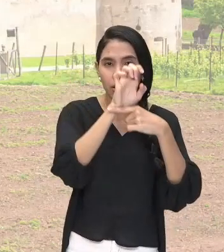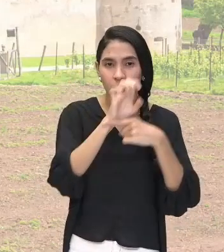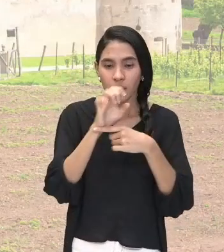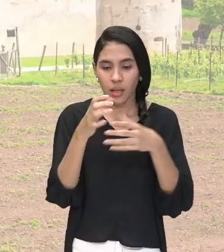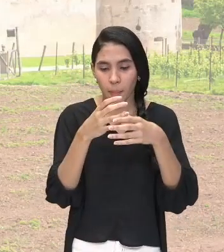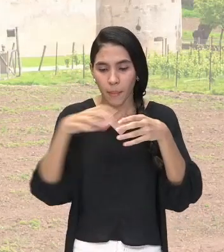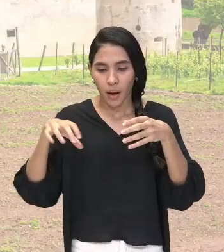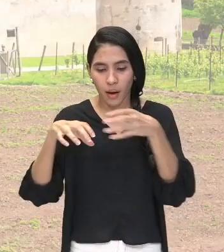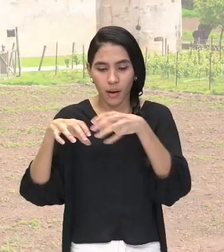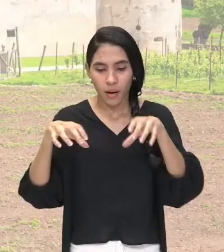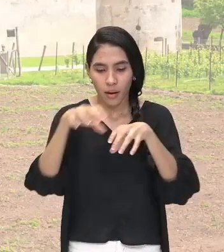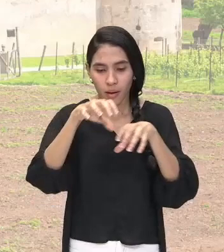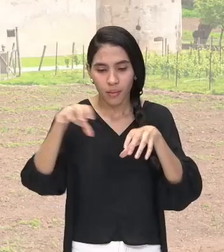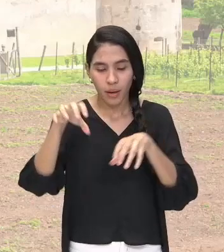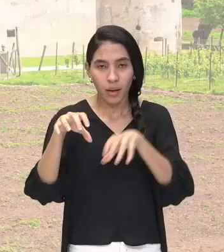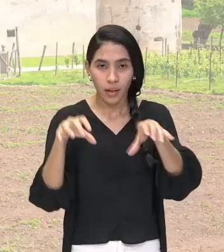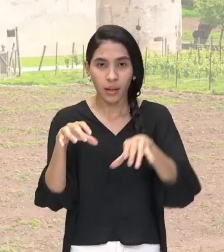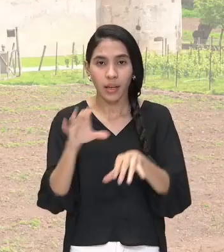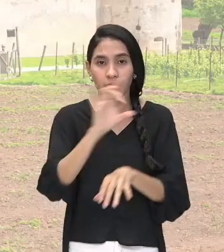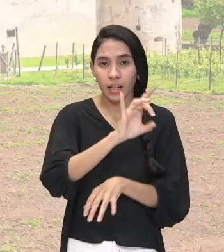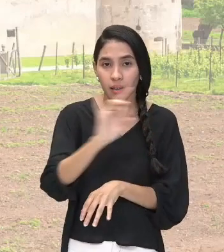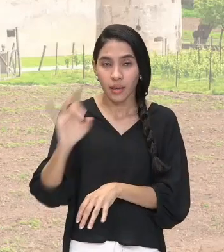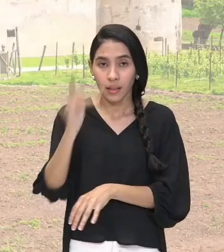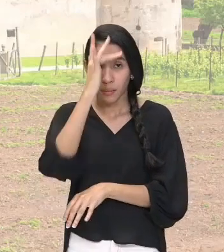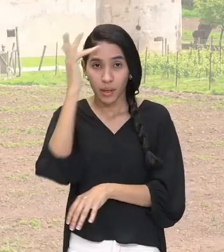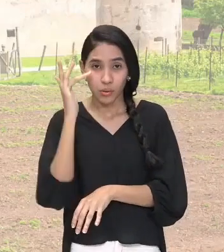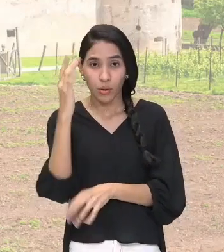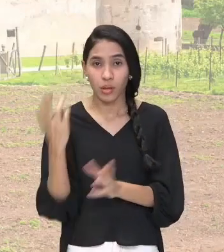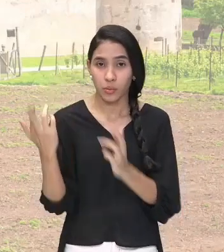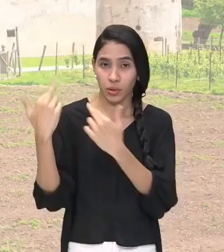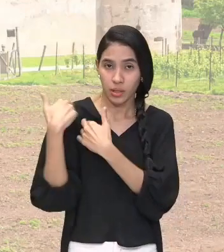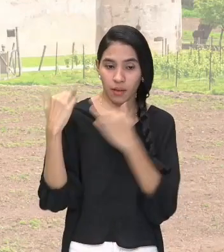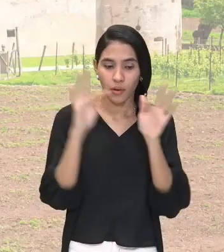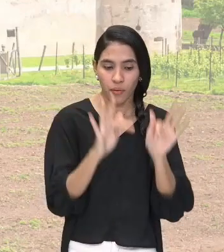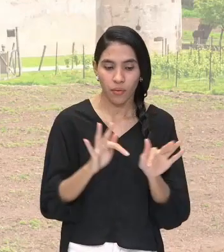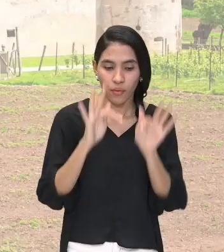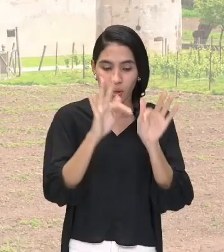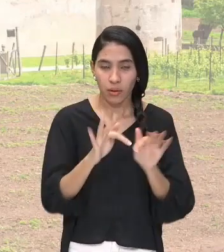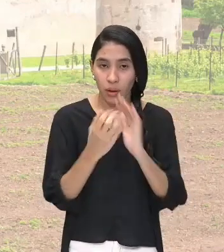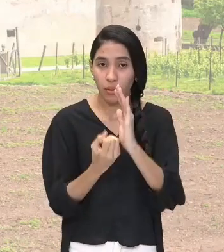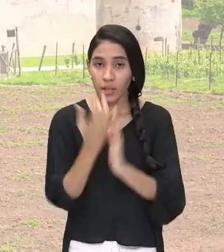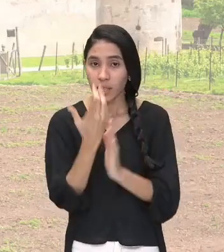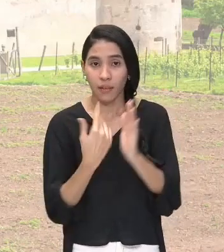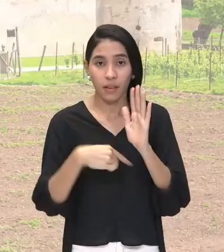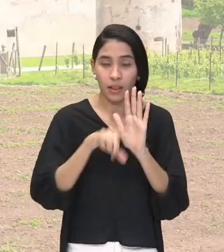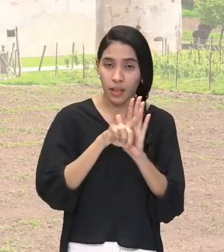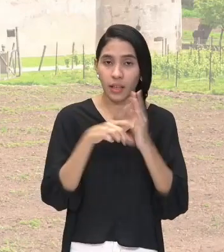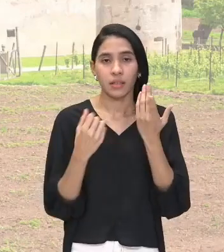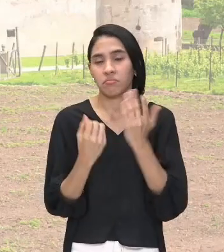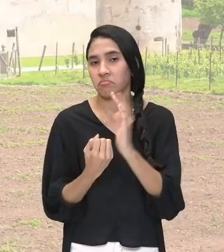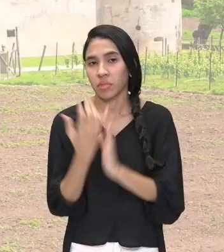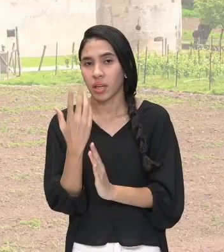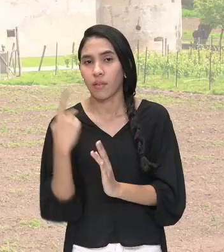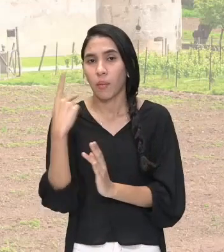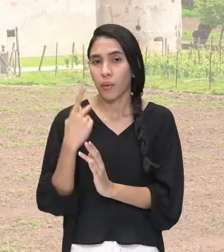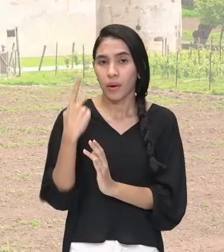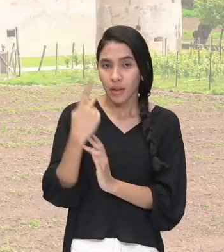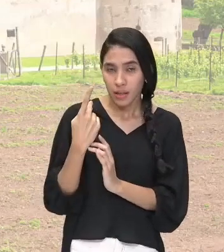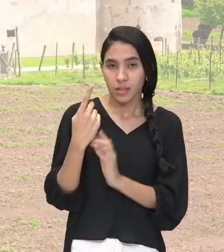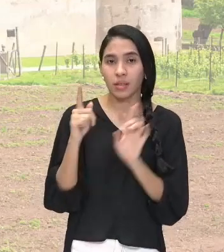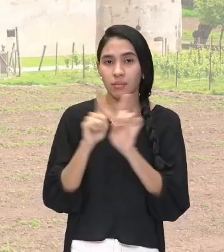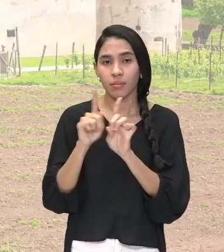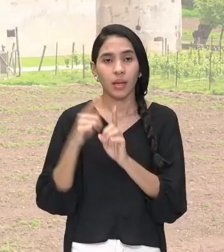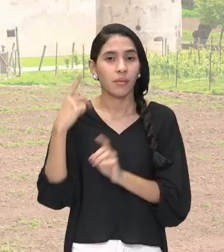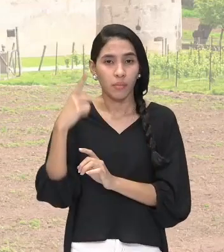senhor feudal estabelecia as suas leis, estabelecia sua política, era uma